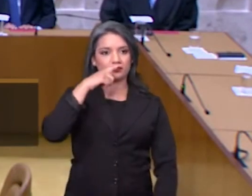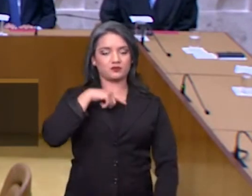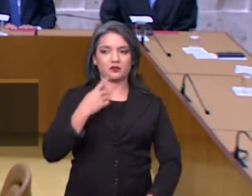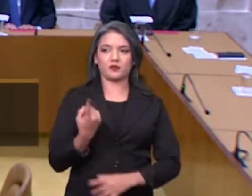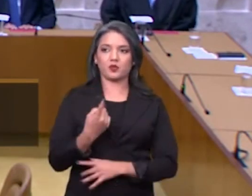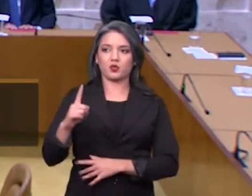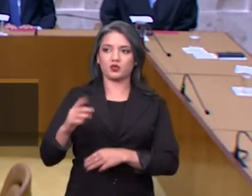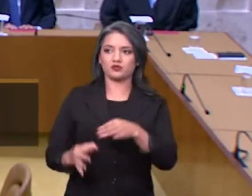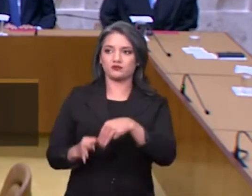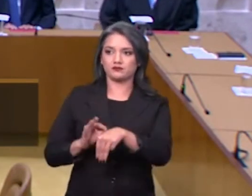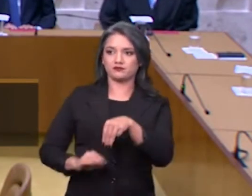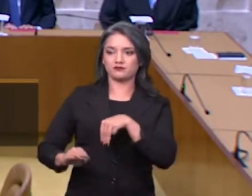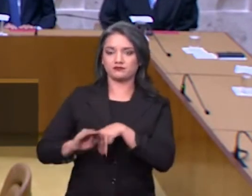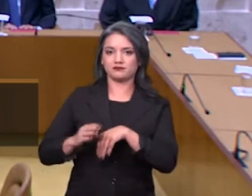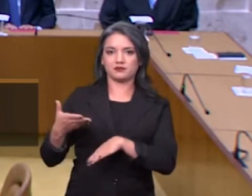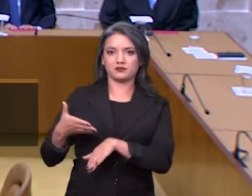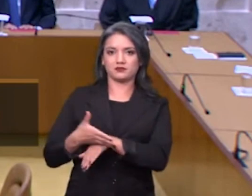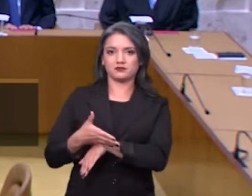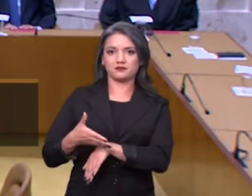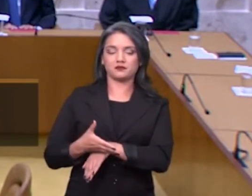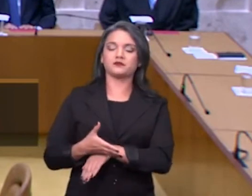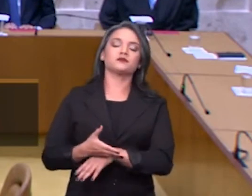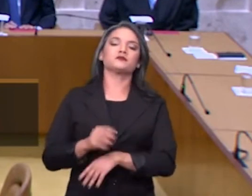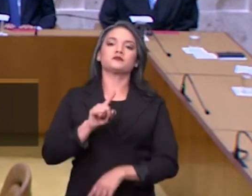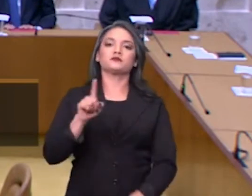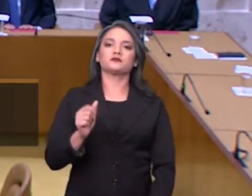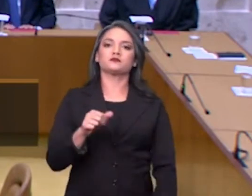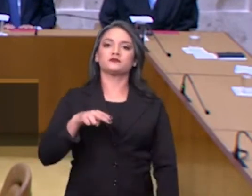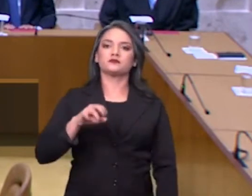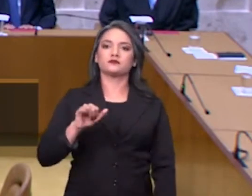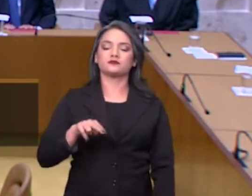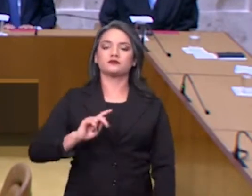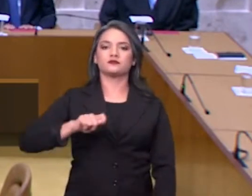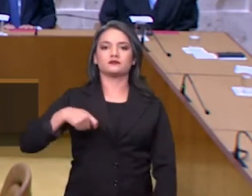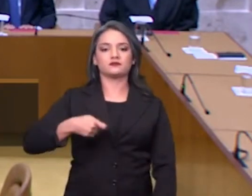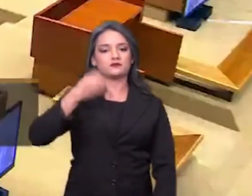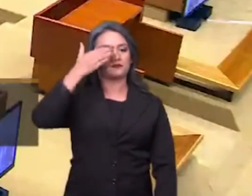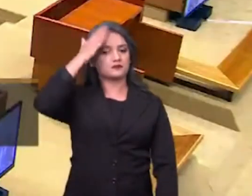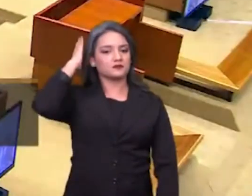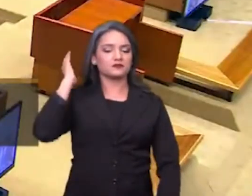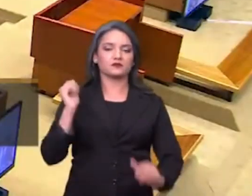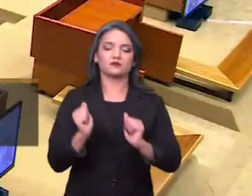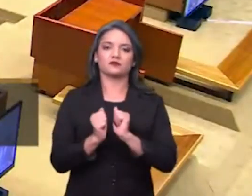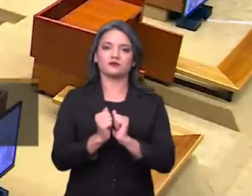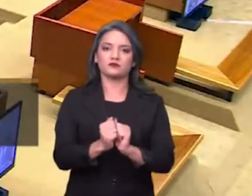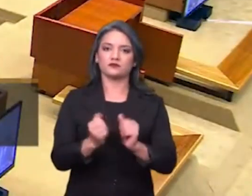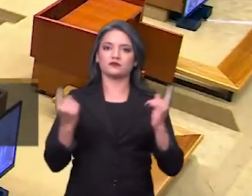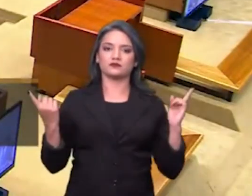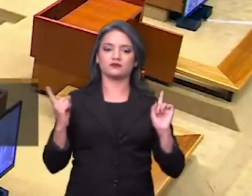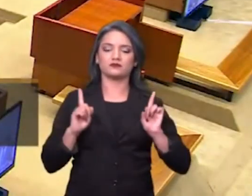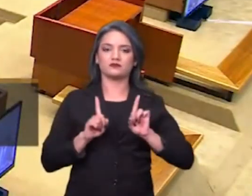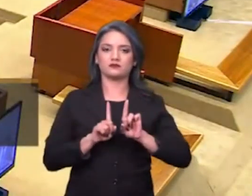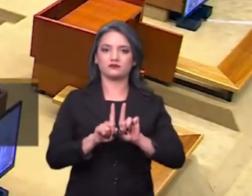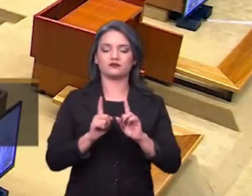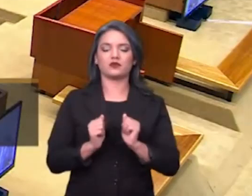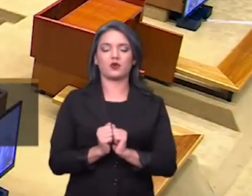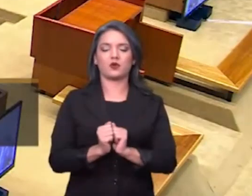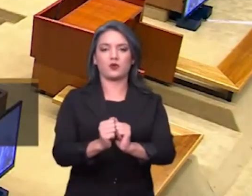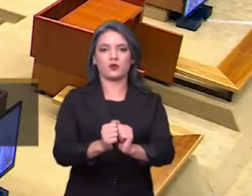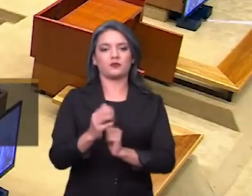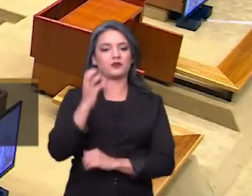o ministro Cristiano zanim para juntos conduzirem o empossando Flávio Dino ao